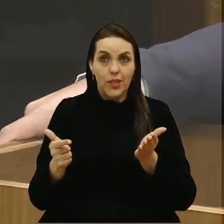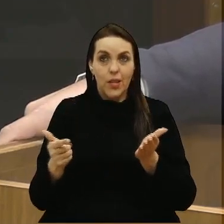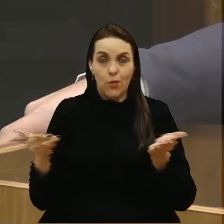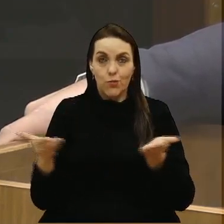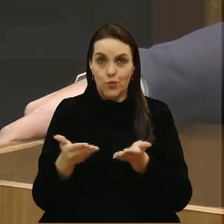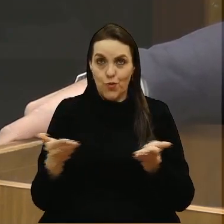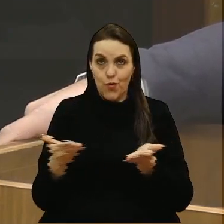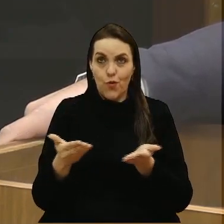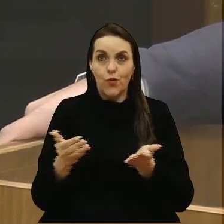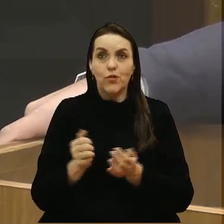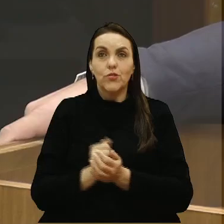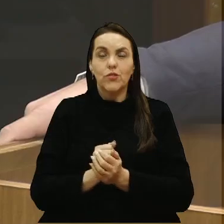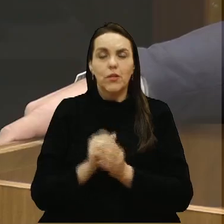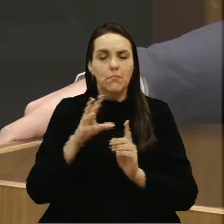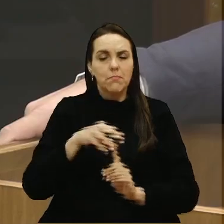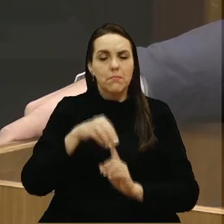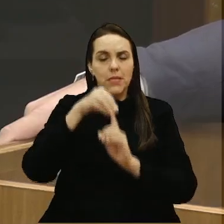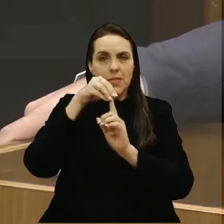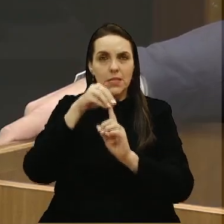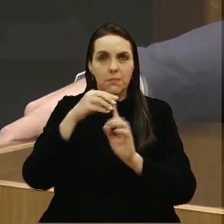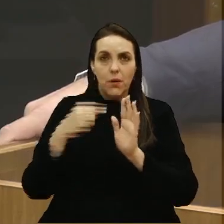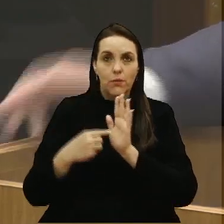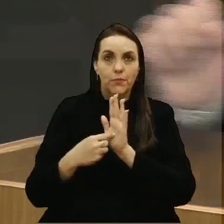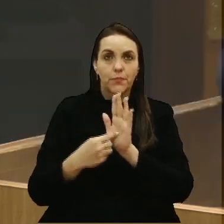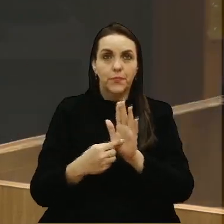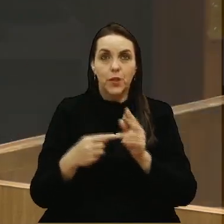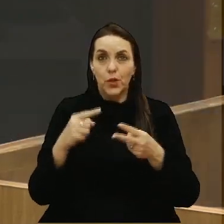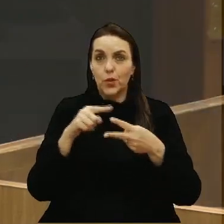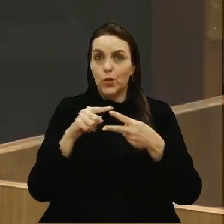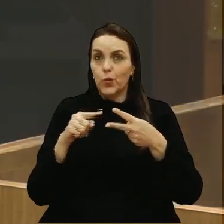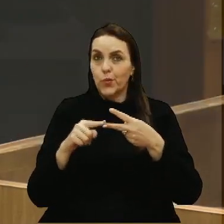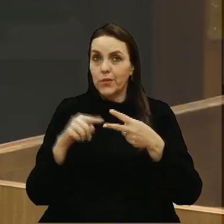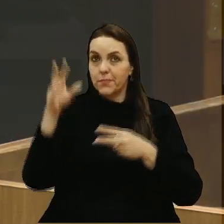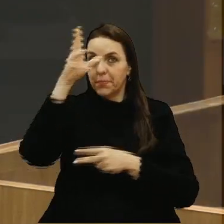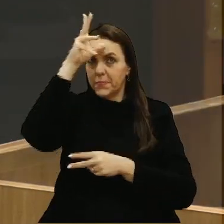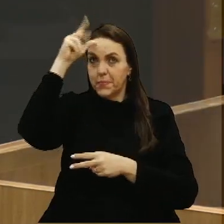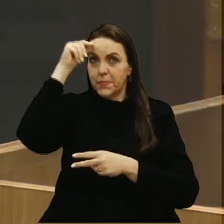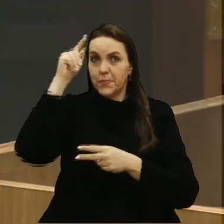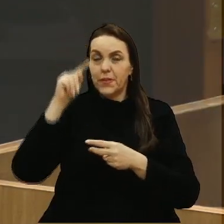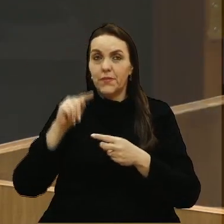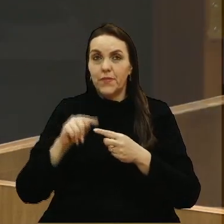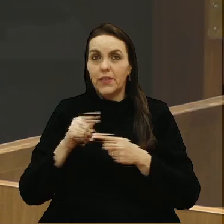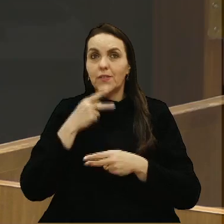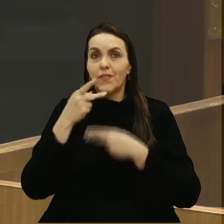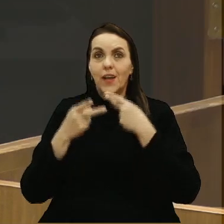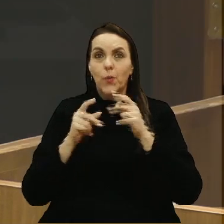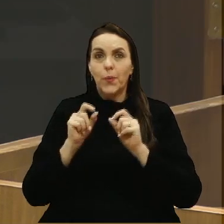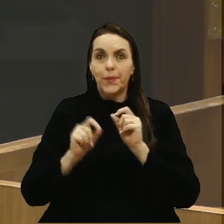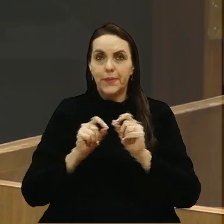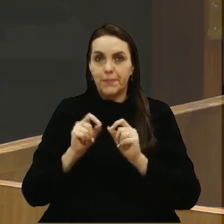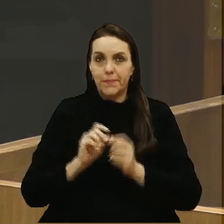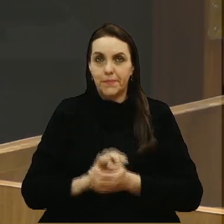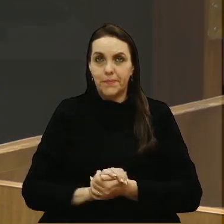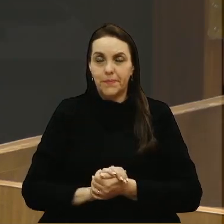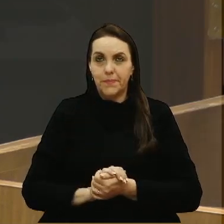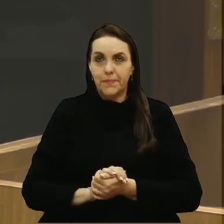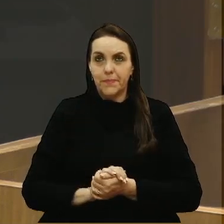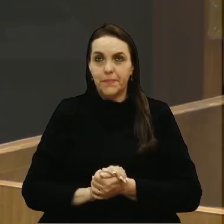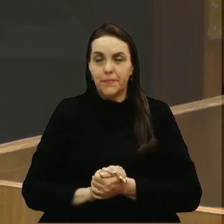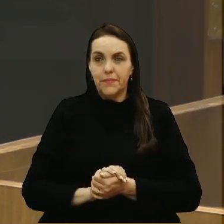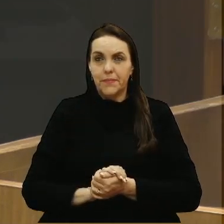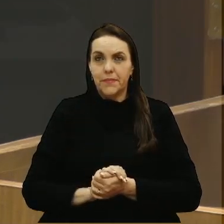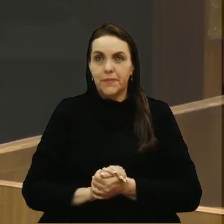o principal, destaca 2 falas. Uma do prefeito, que diz que o